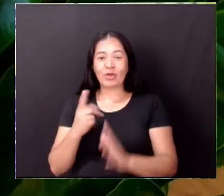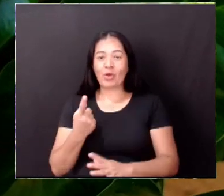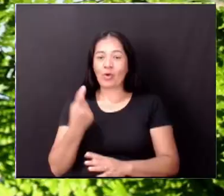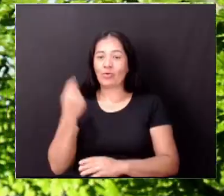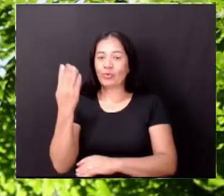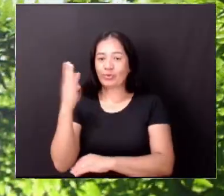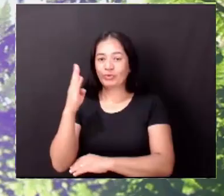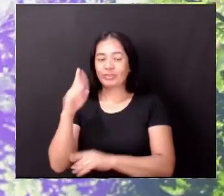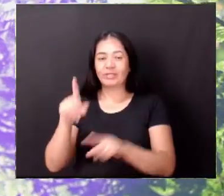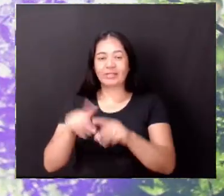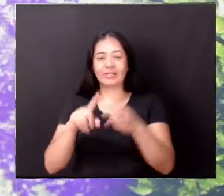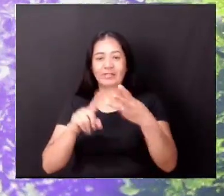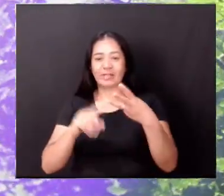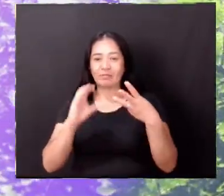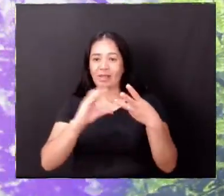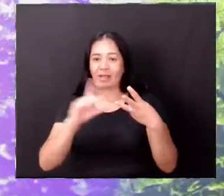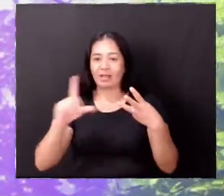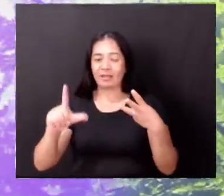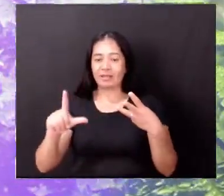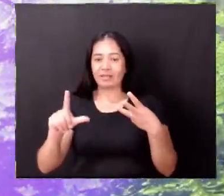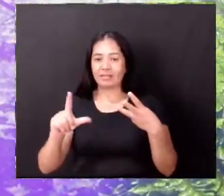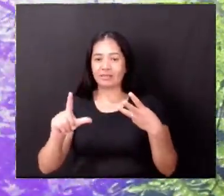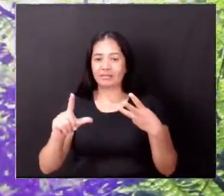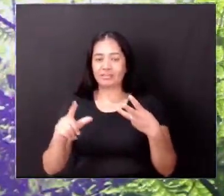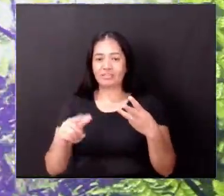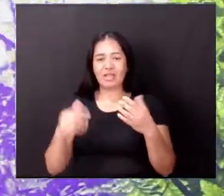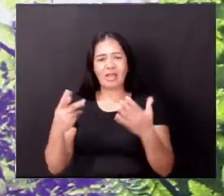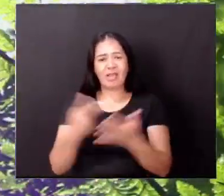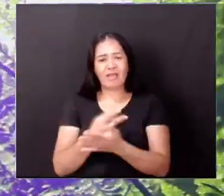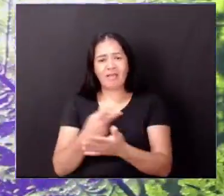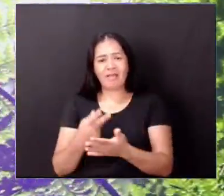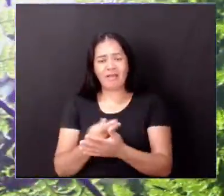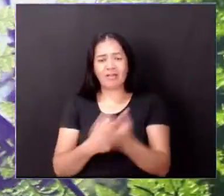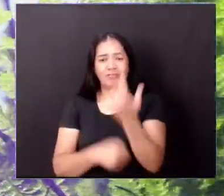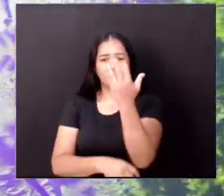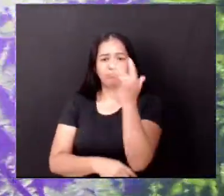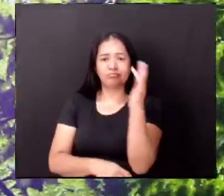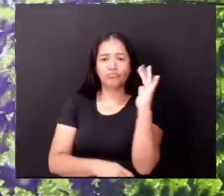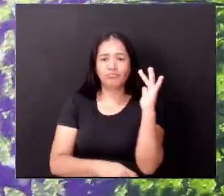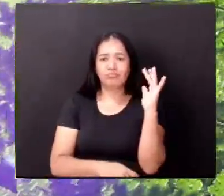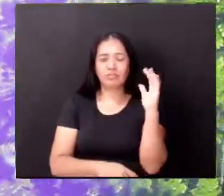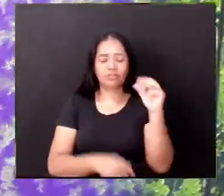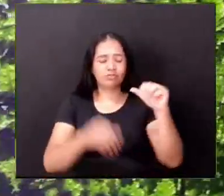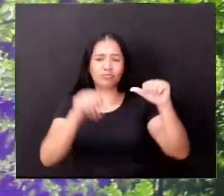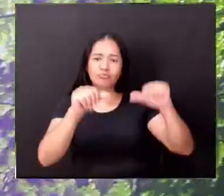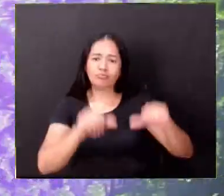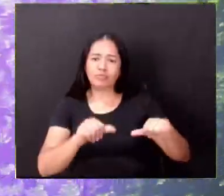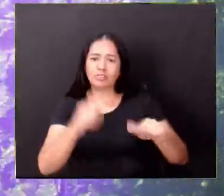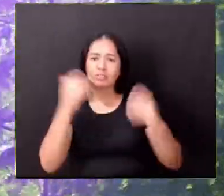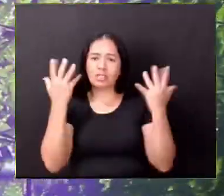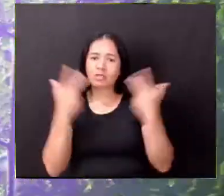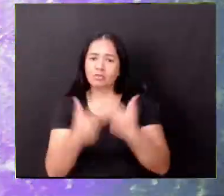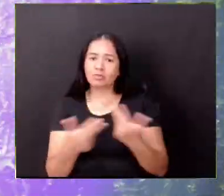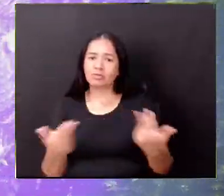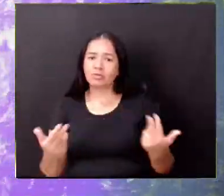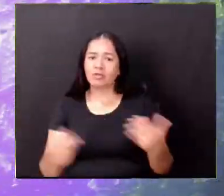únicas do reino vegetal e a classificação equivocada e antropocêntrica das plantas como